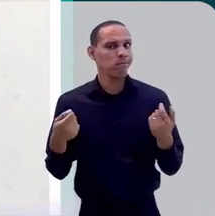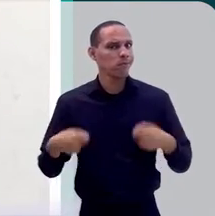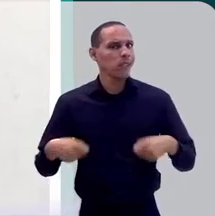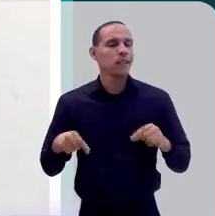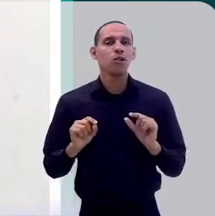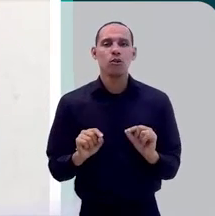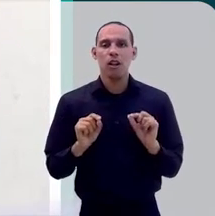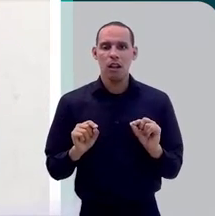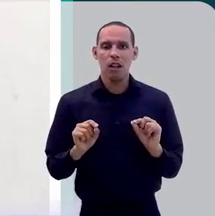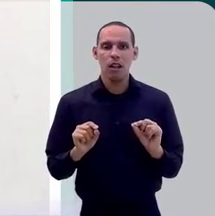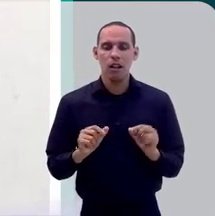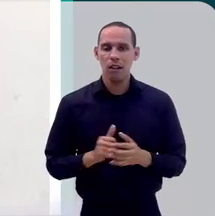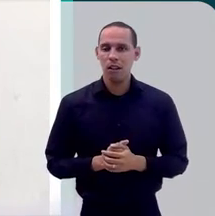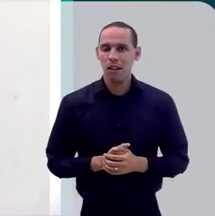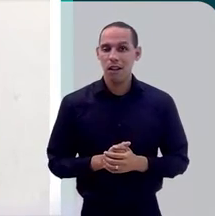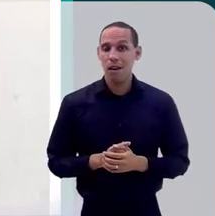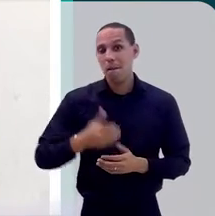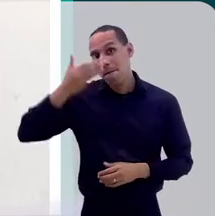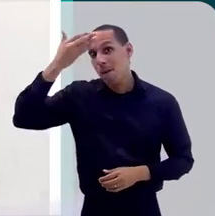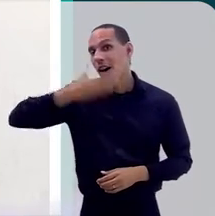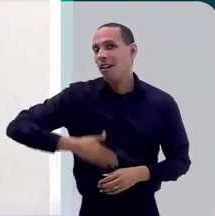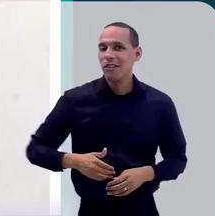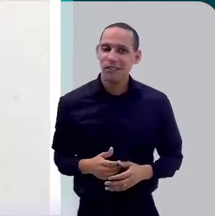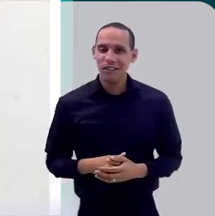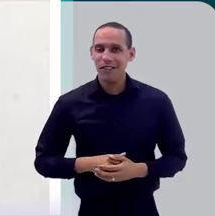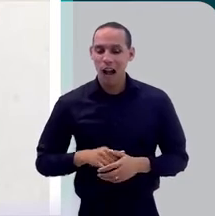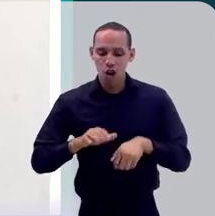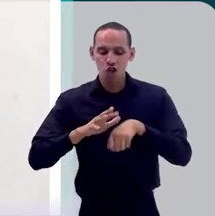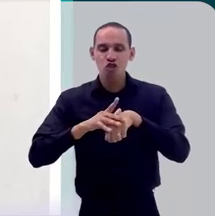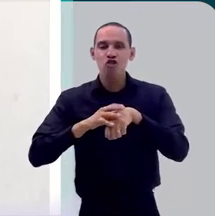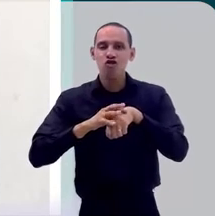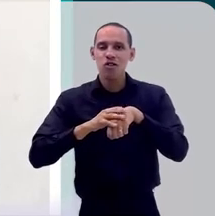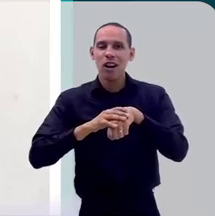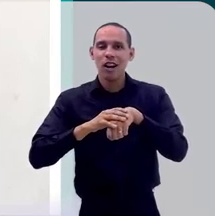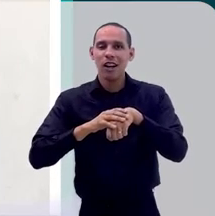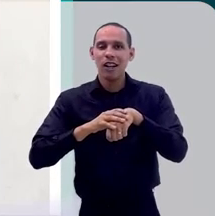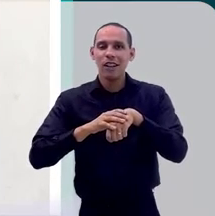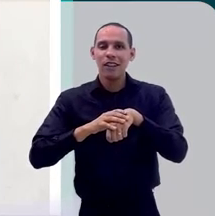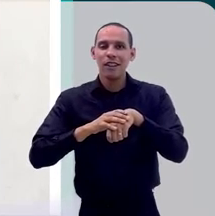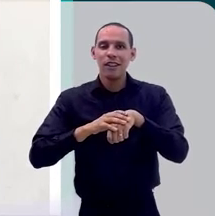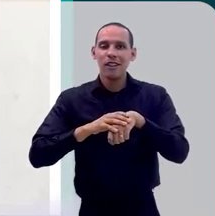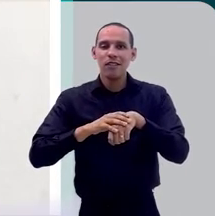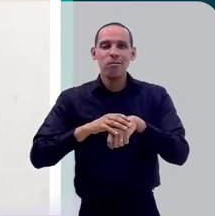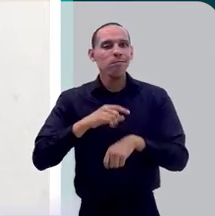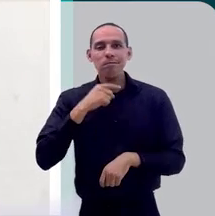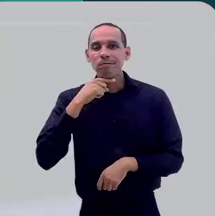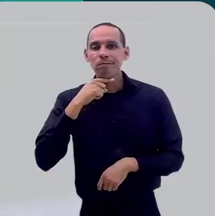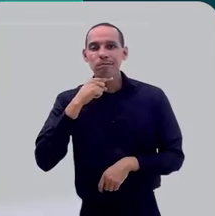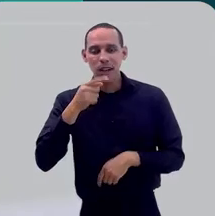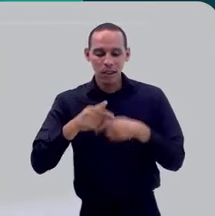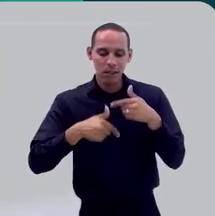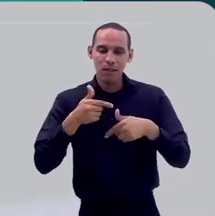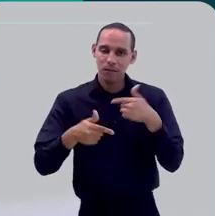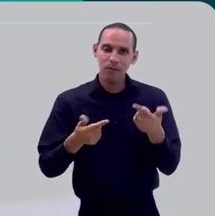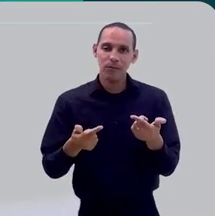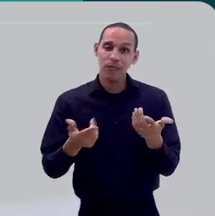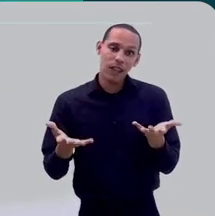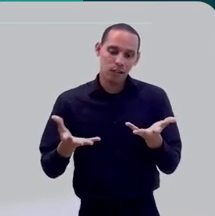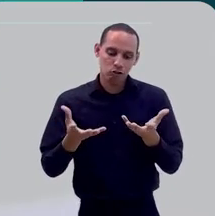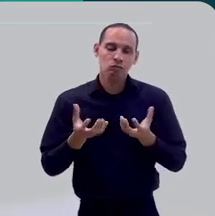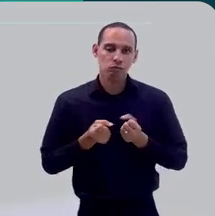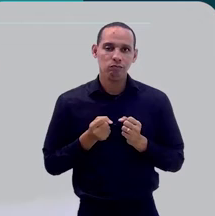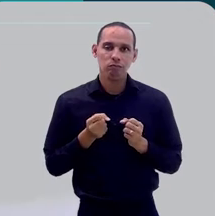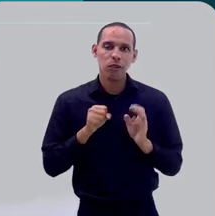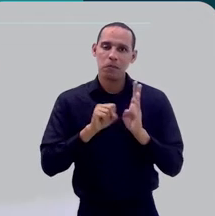vai precisar provar que aquela doença causou a incapacidade para ter um benefício por